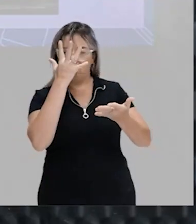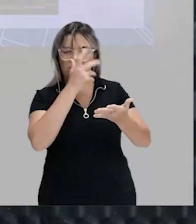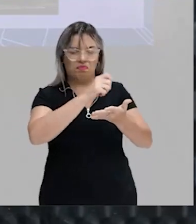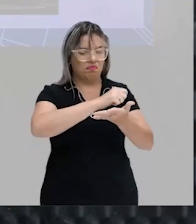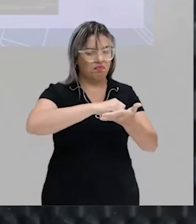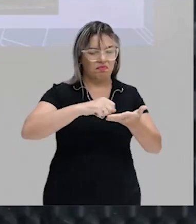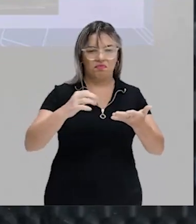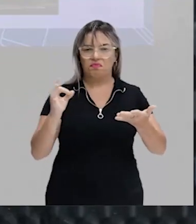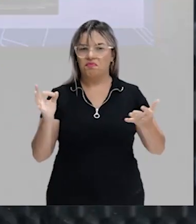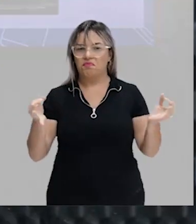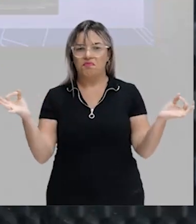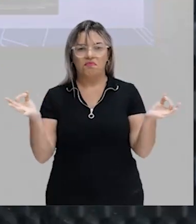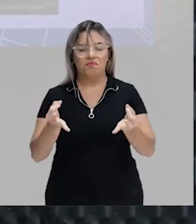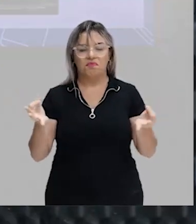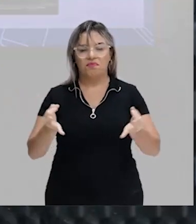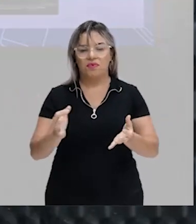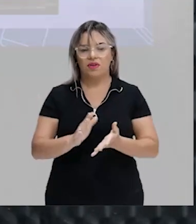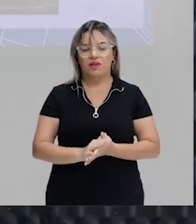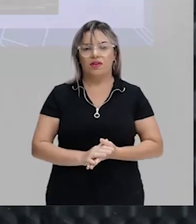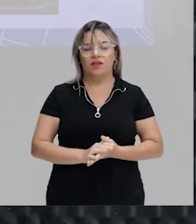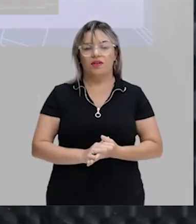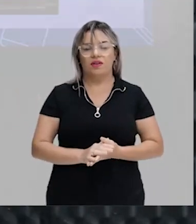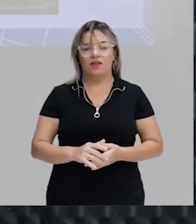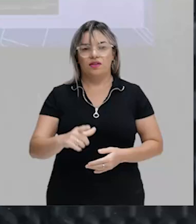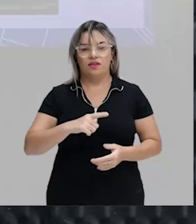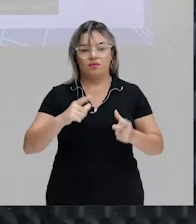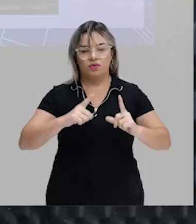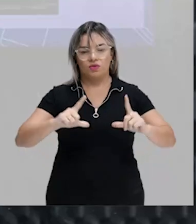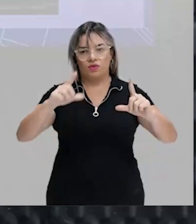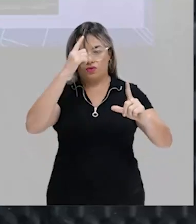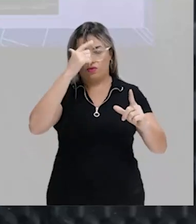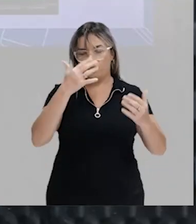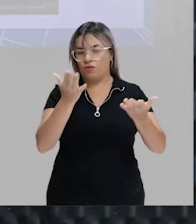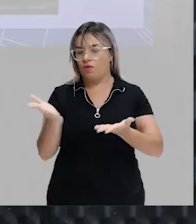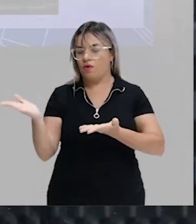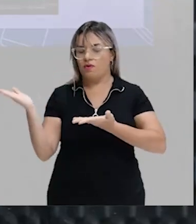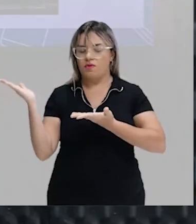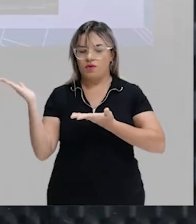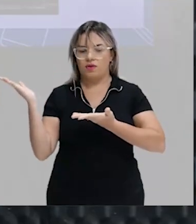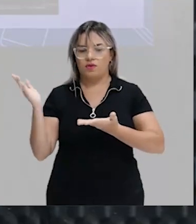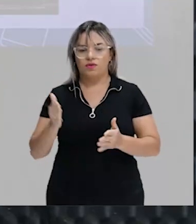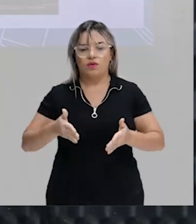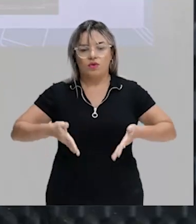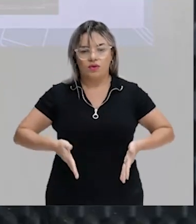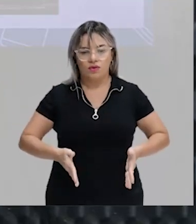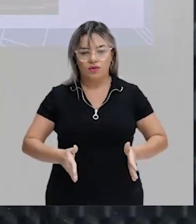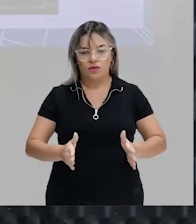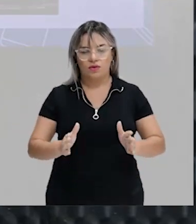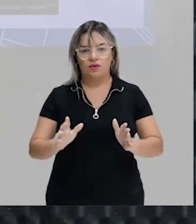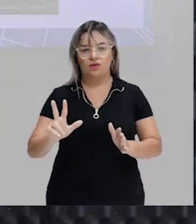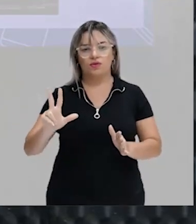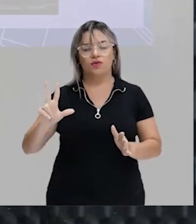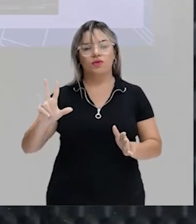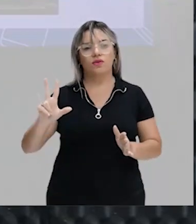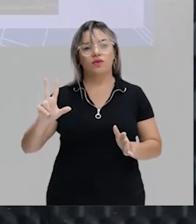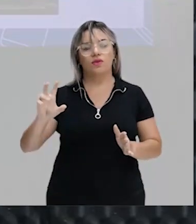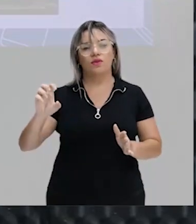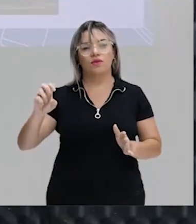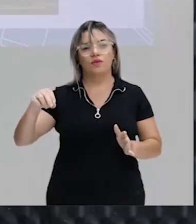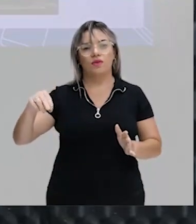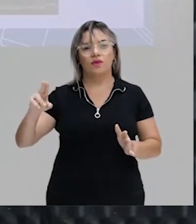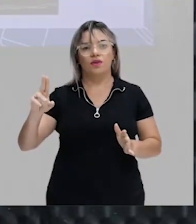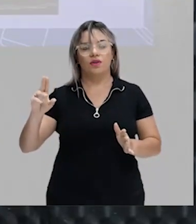tá certo? Aqui a gente tem nesse quadro Vênus, né? O nascimento de Vênus. A gente vê aqui